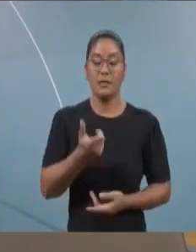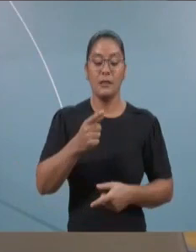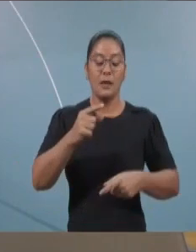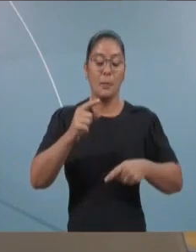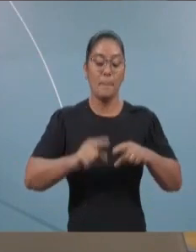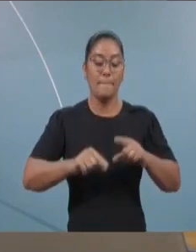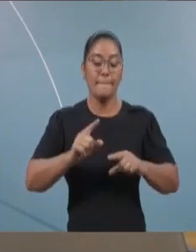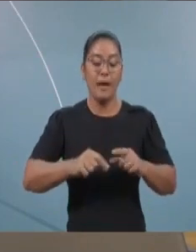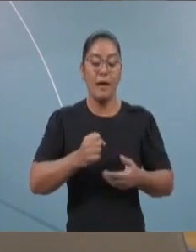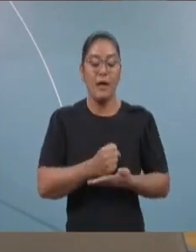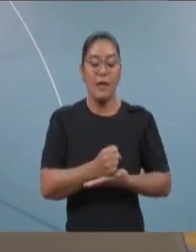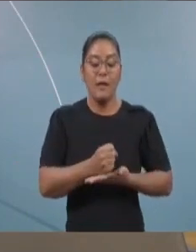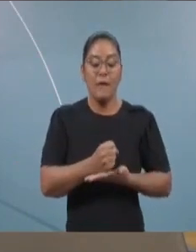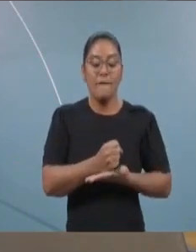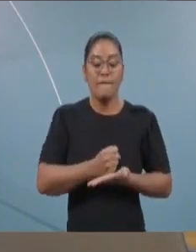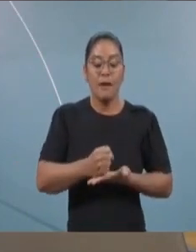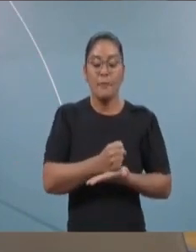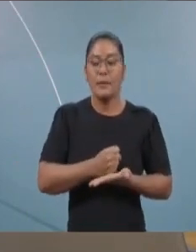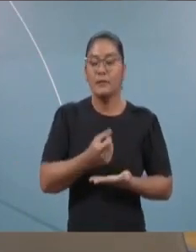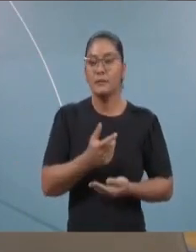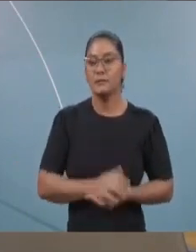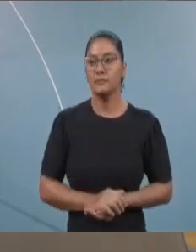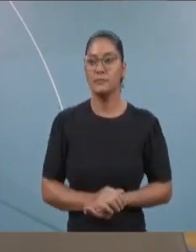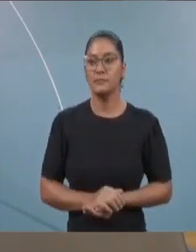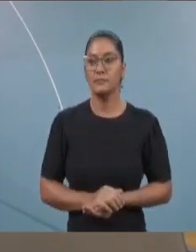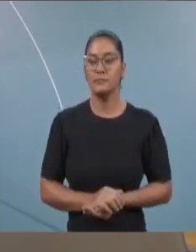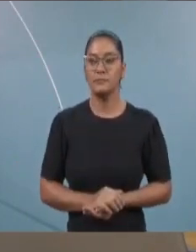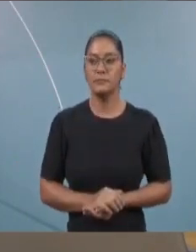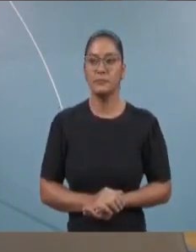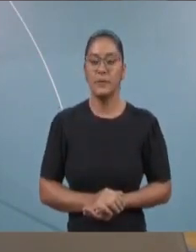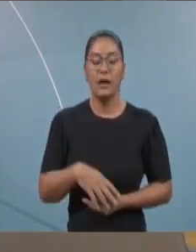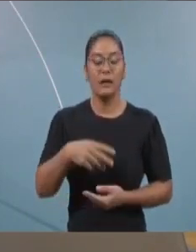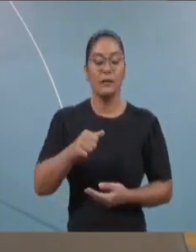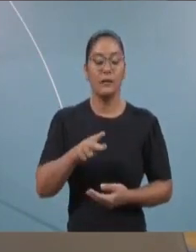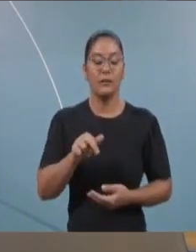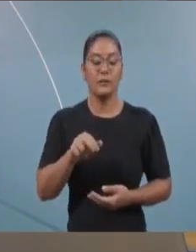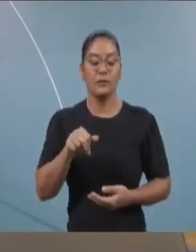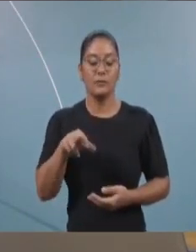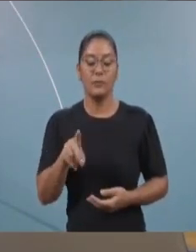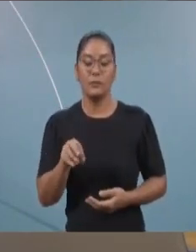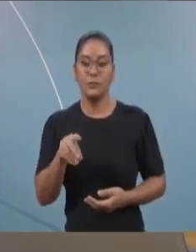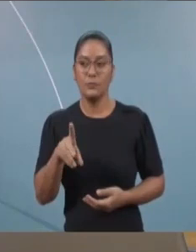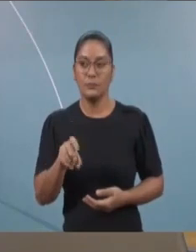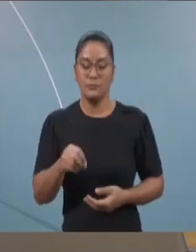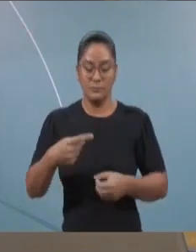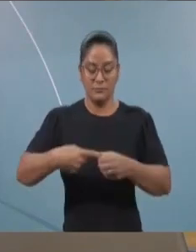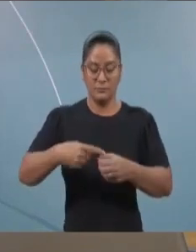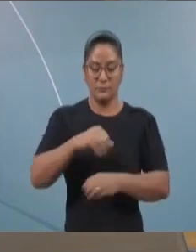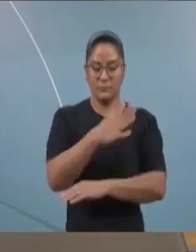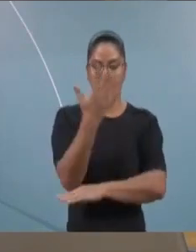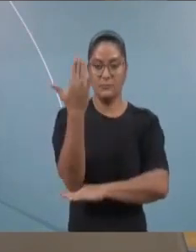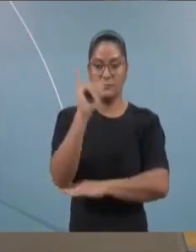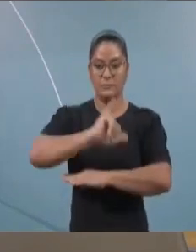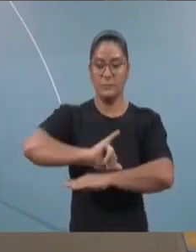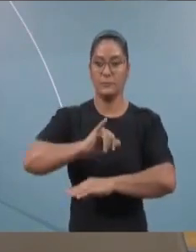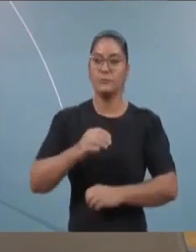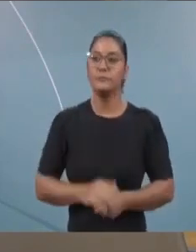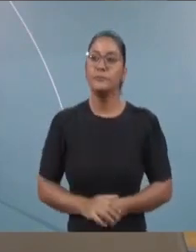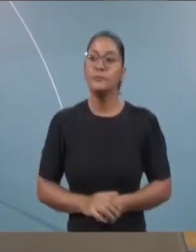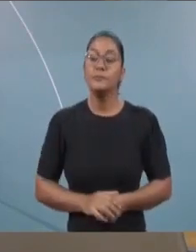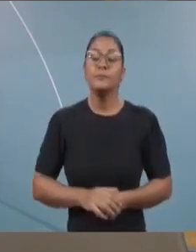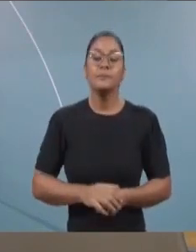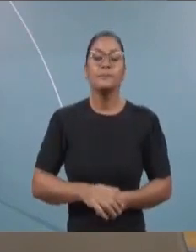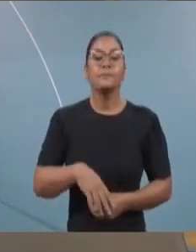médicos hospitalar do do hospital regional Dr Carlos cudon de Andrade Municipal do feros requerimento Deputado